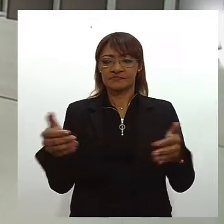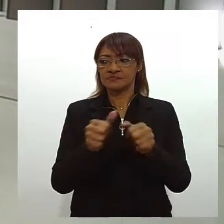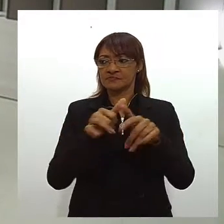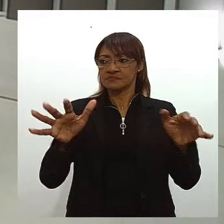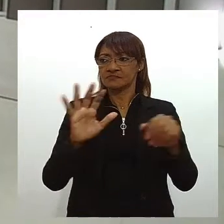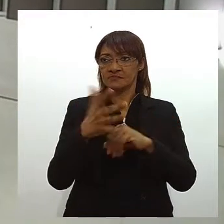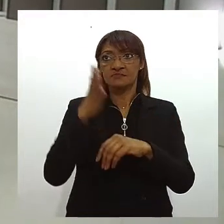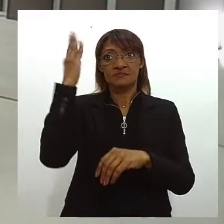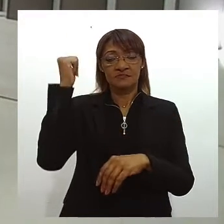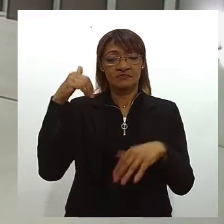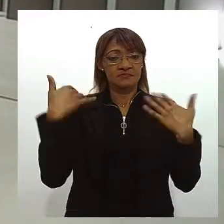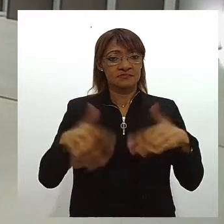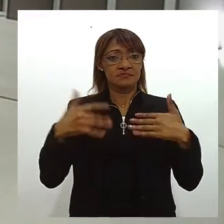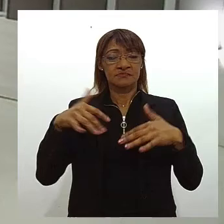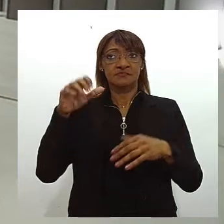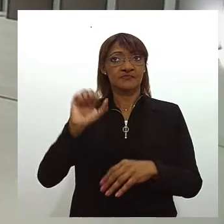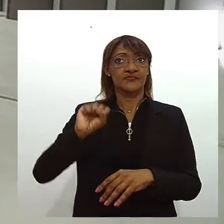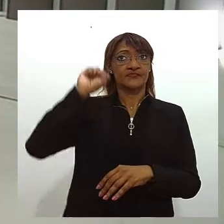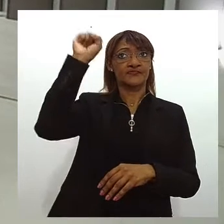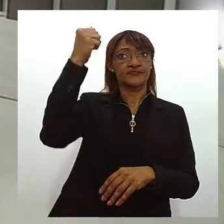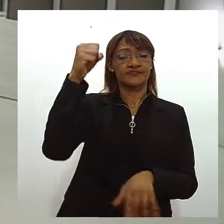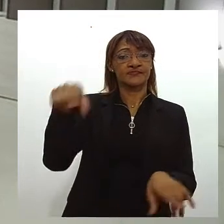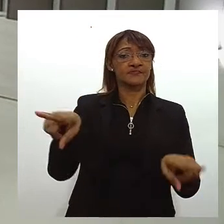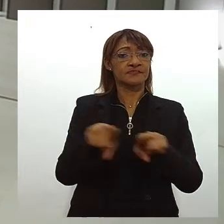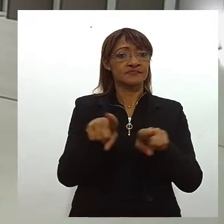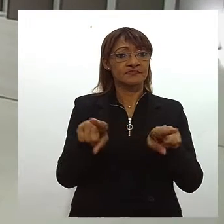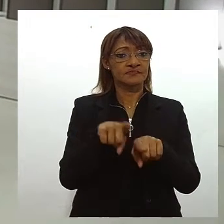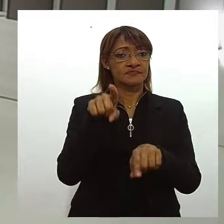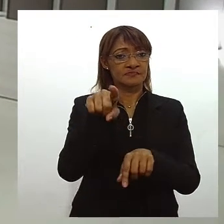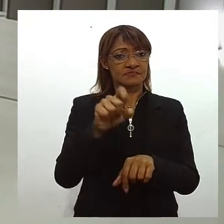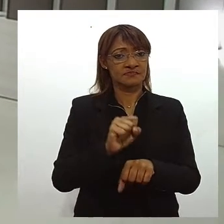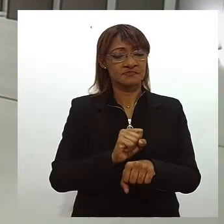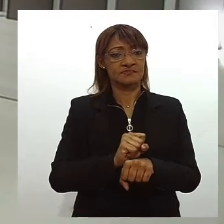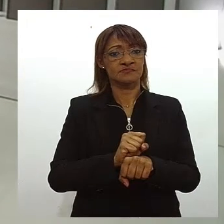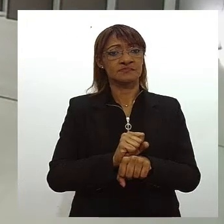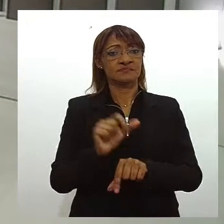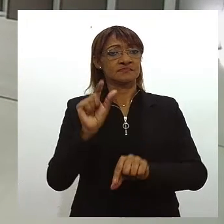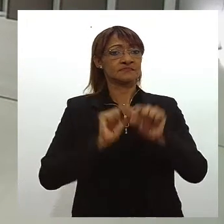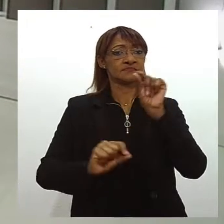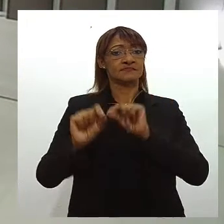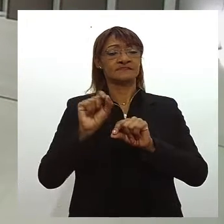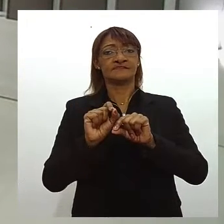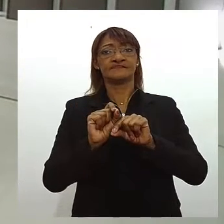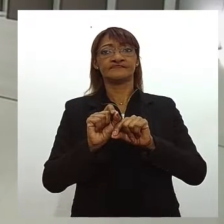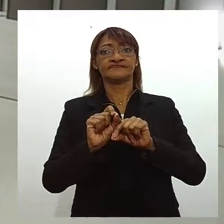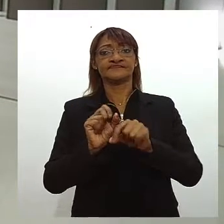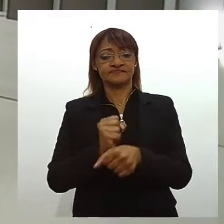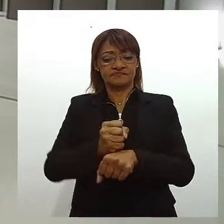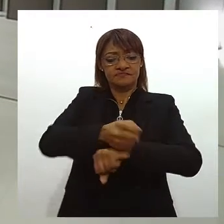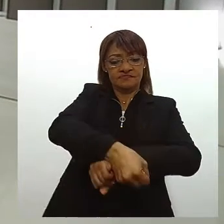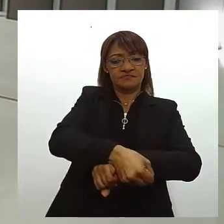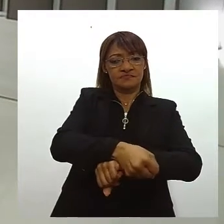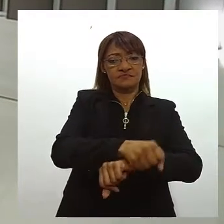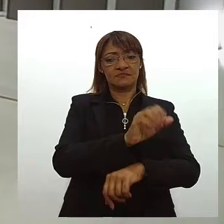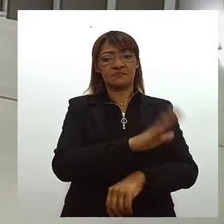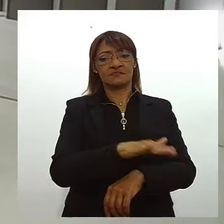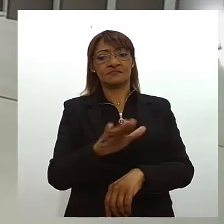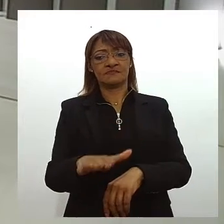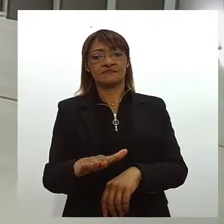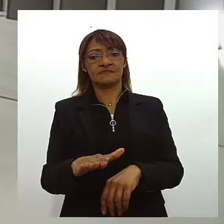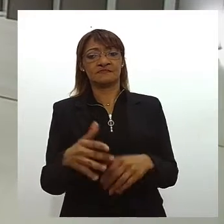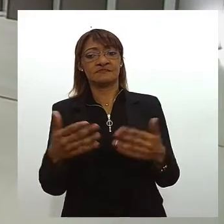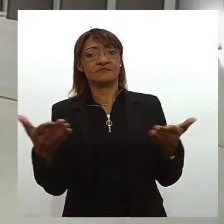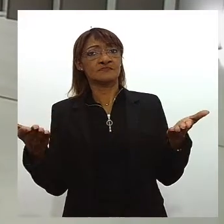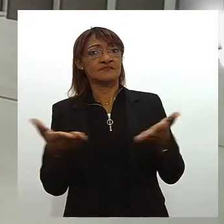também se agravou. Assim também em relação à questão do trabalho infantil. Nós vimos um processo muito